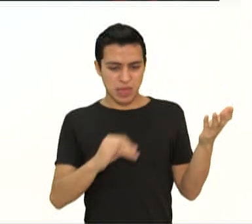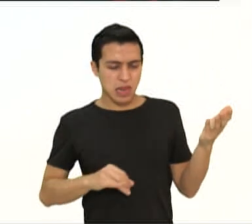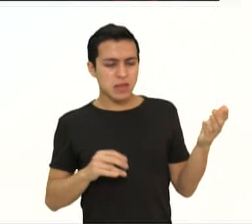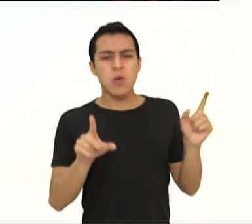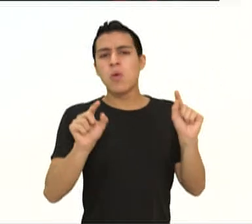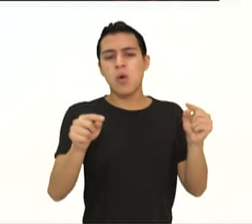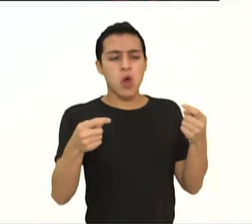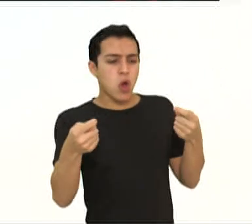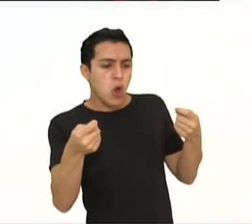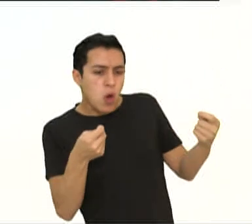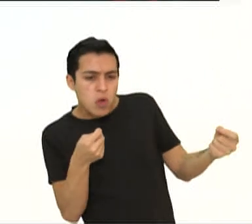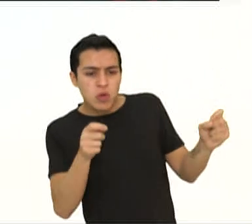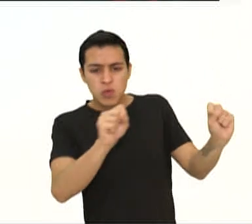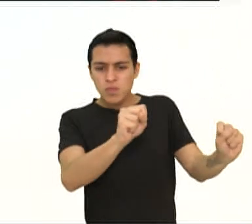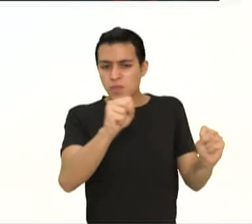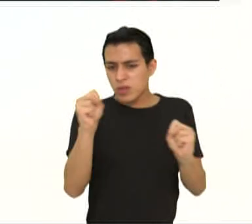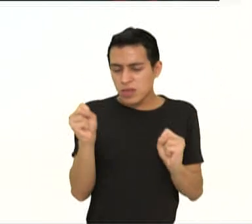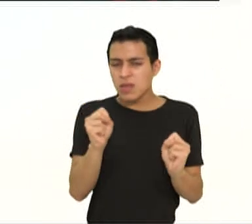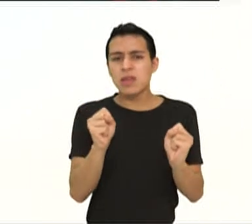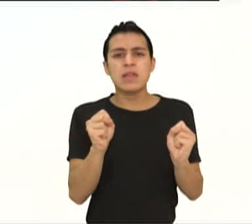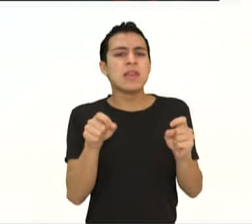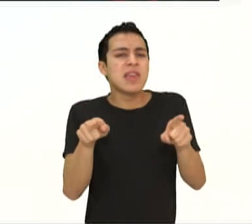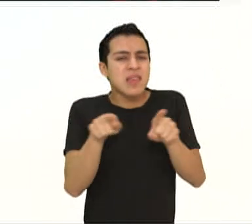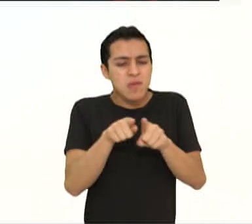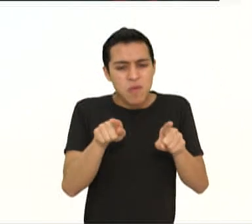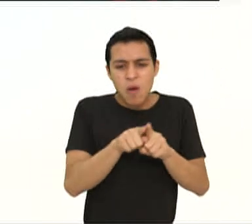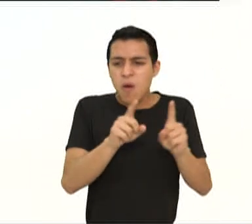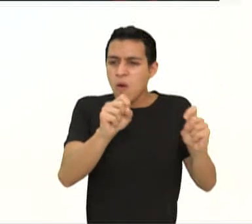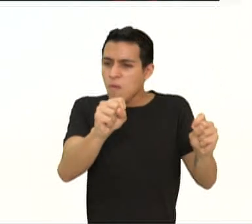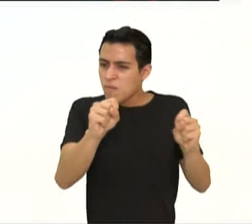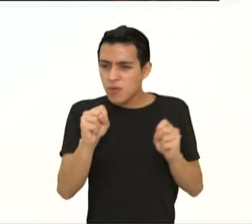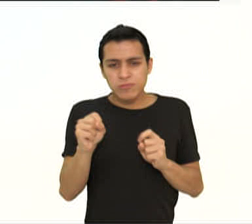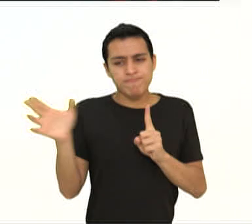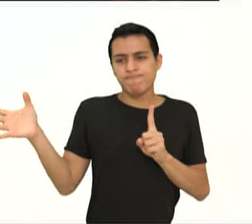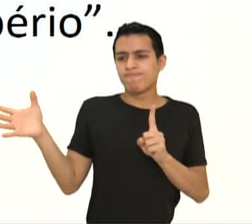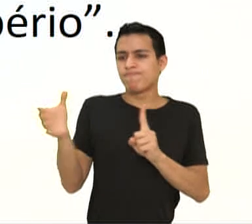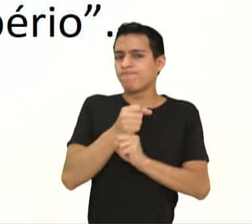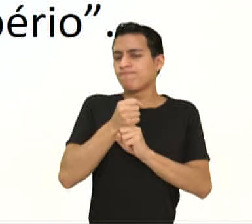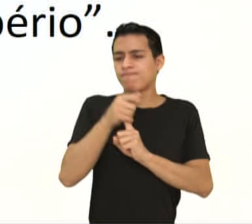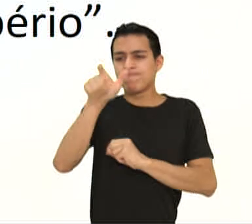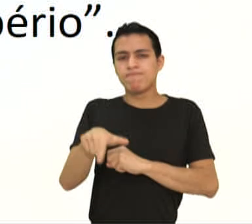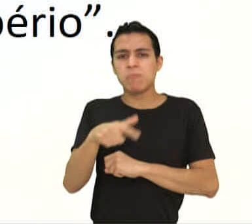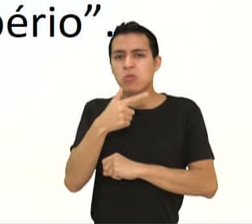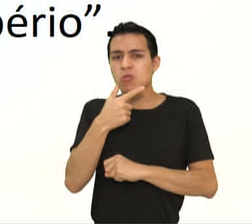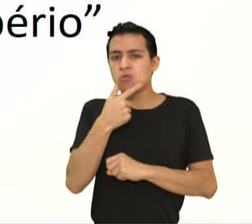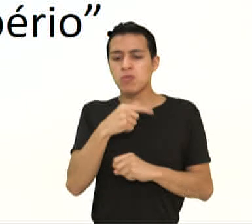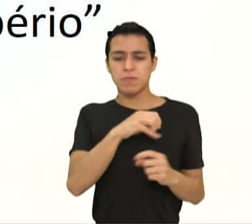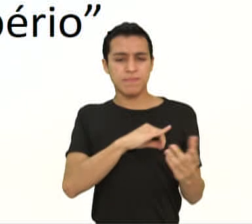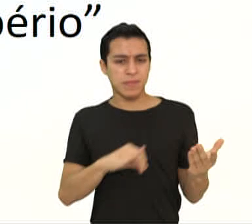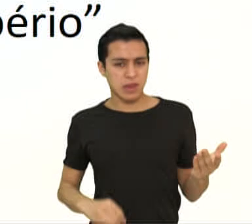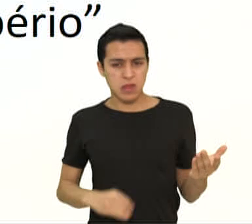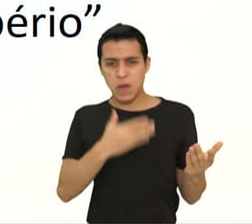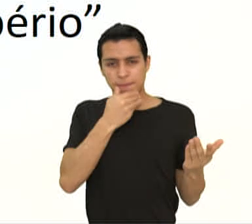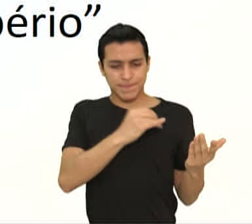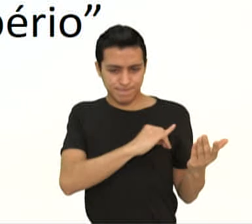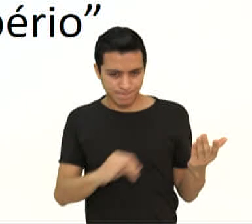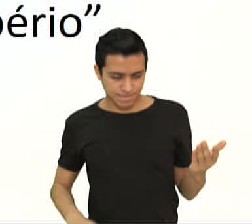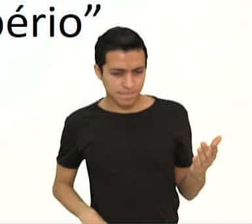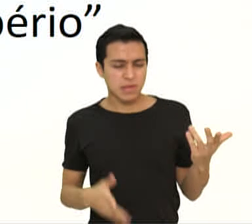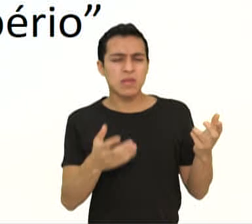Controle dos poderes igual poder absoluto do imperador. Vou explicar. O